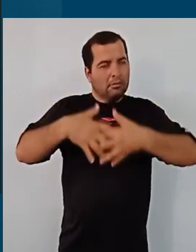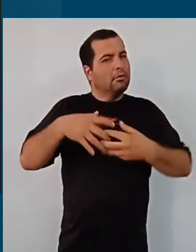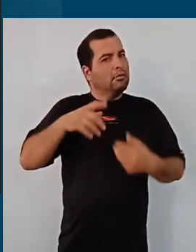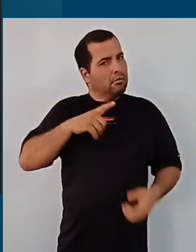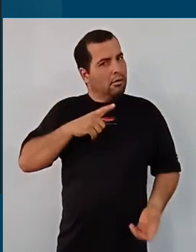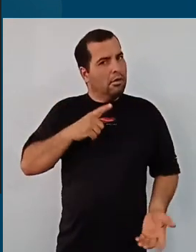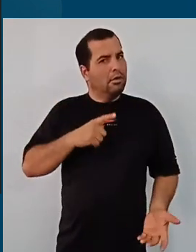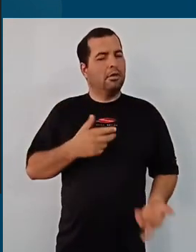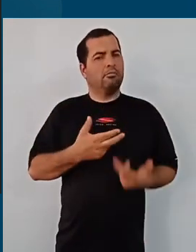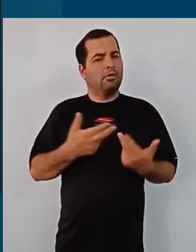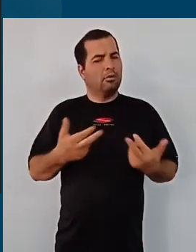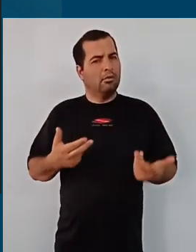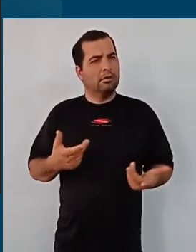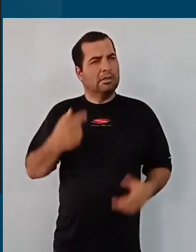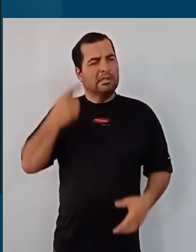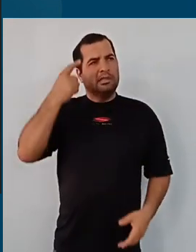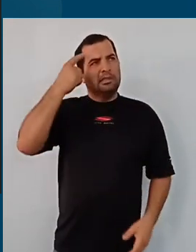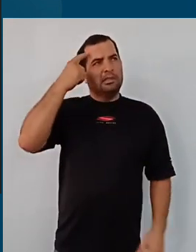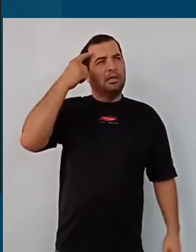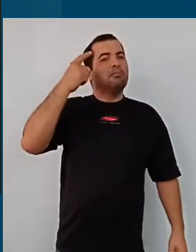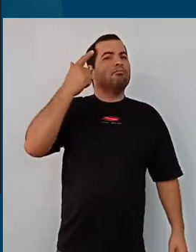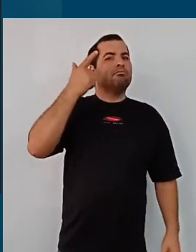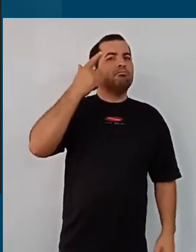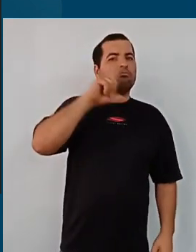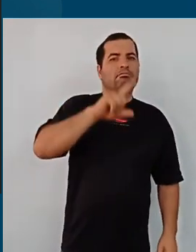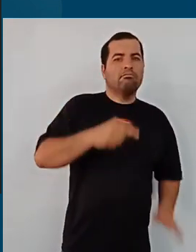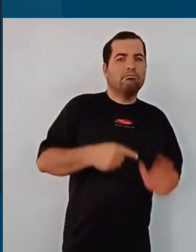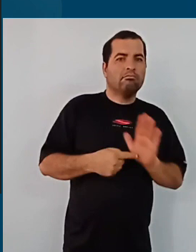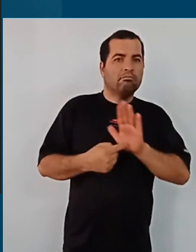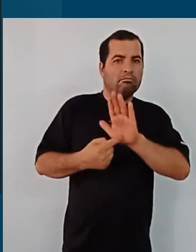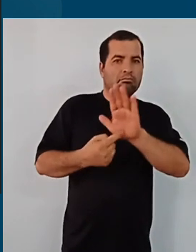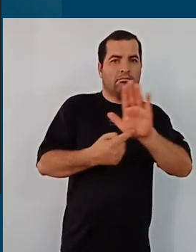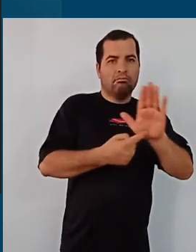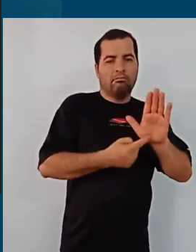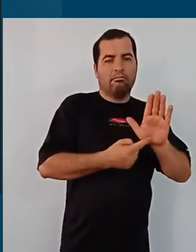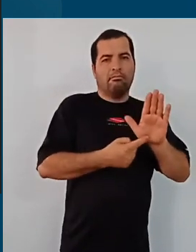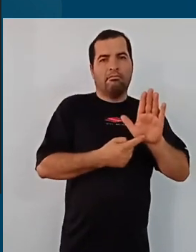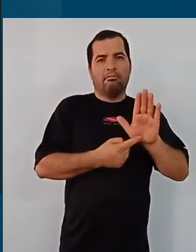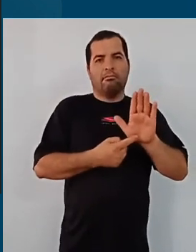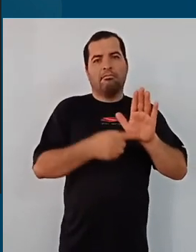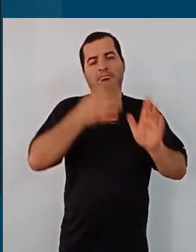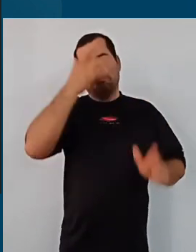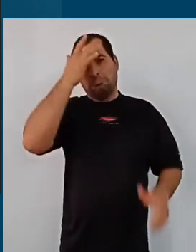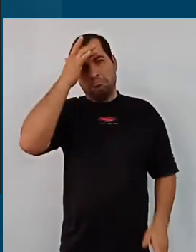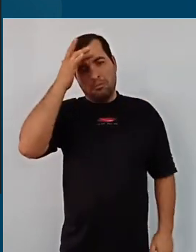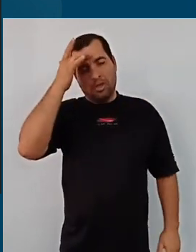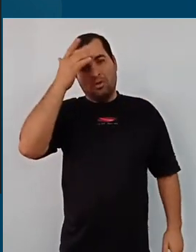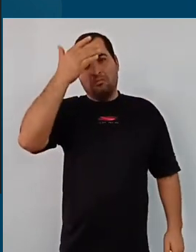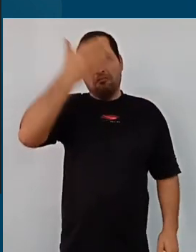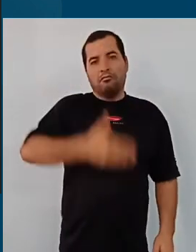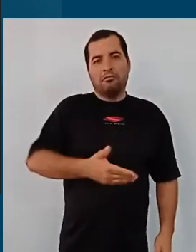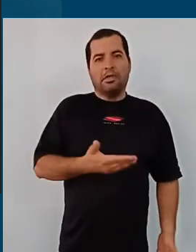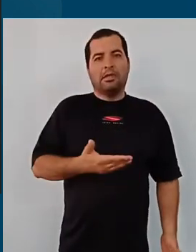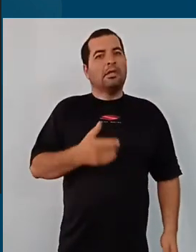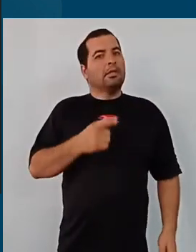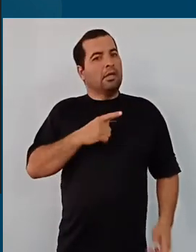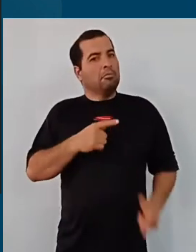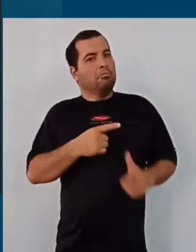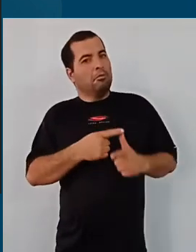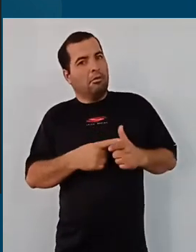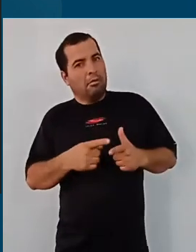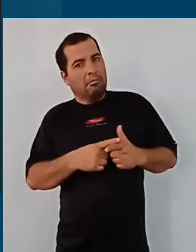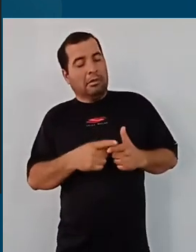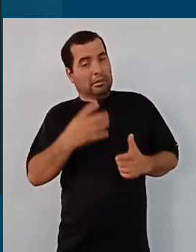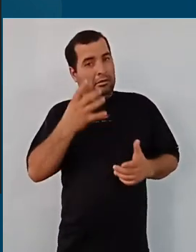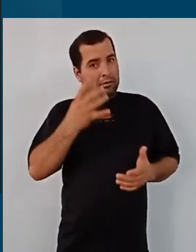alguma coisa que só aparece quando a pessoa está frente a uma situação